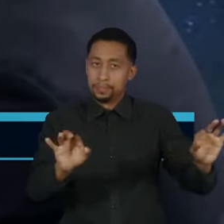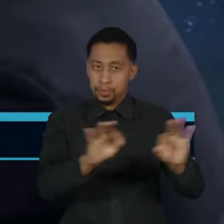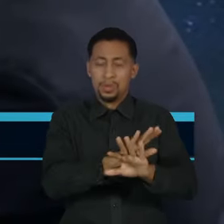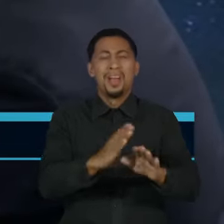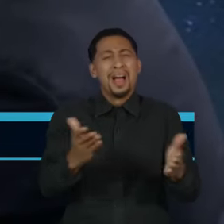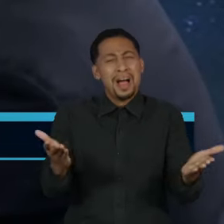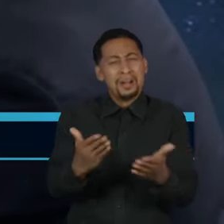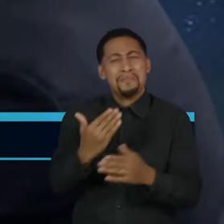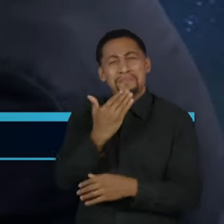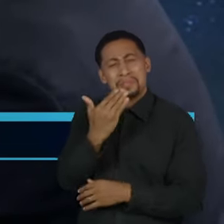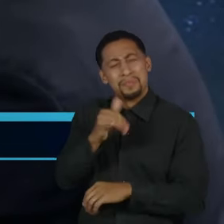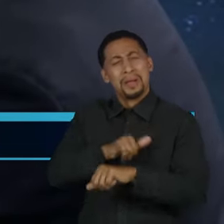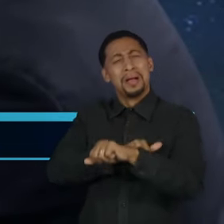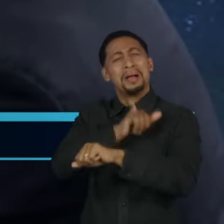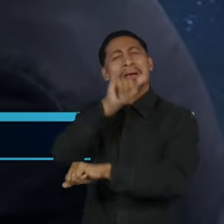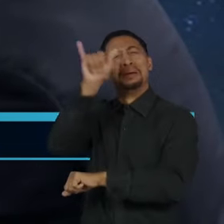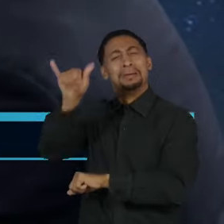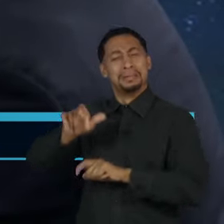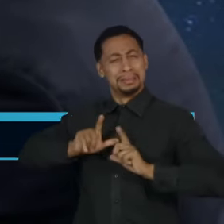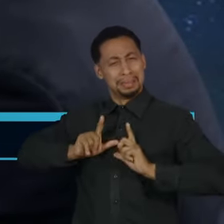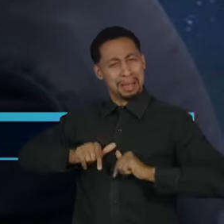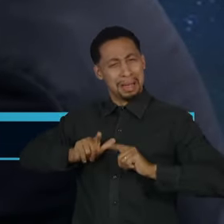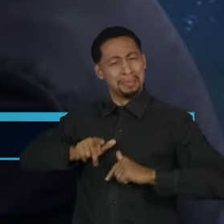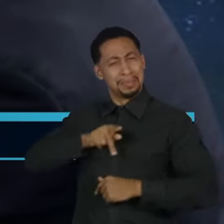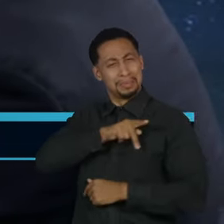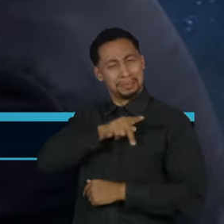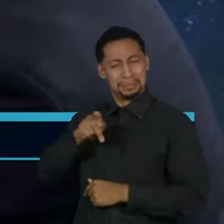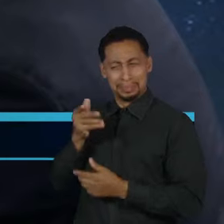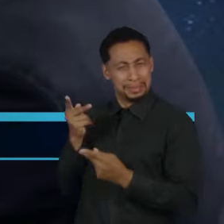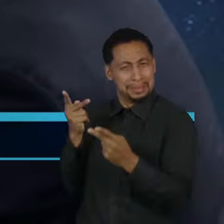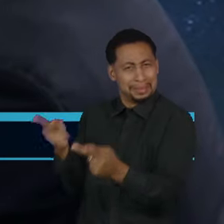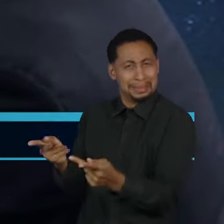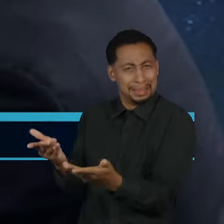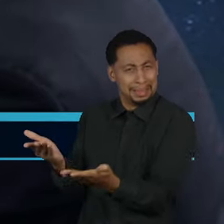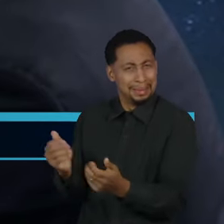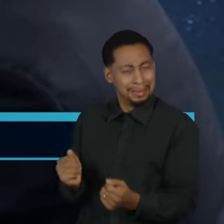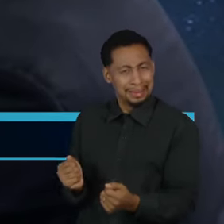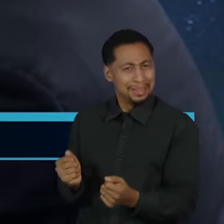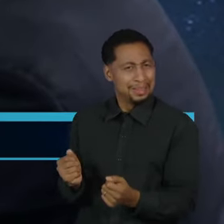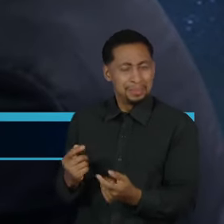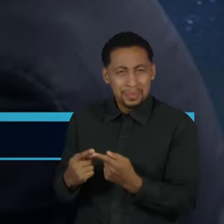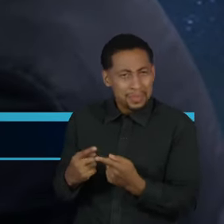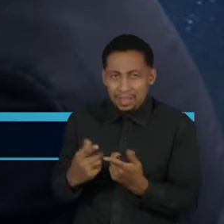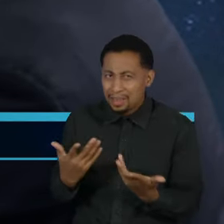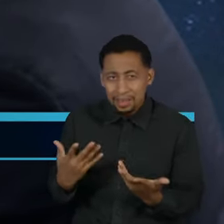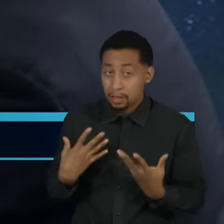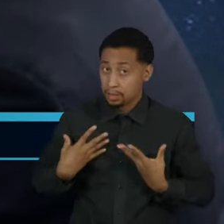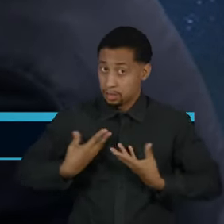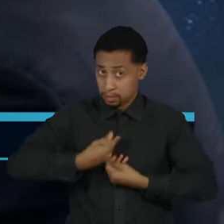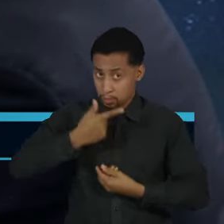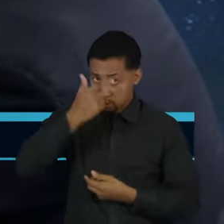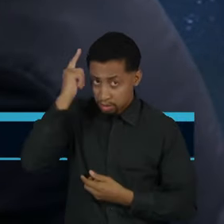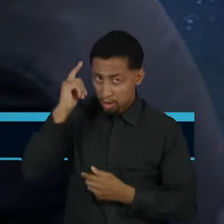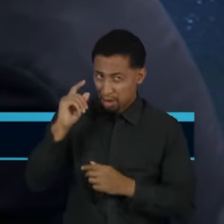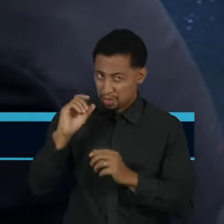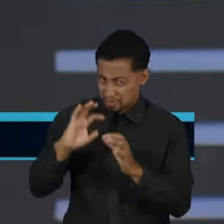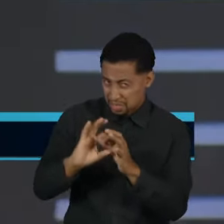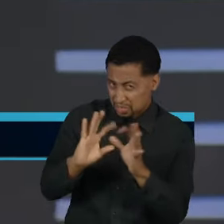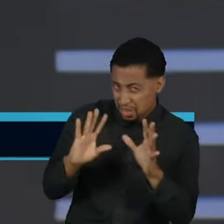Israel visitar Benjamin Netanyahu? A chance do ministro Alexandre de Moraes permitir isso é praticamente nula?